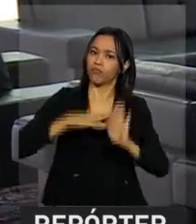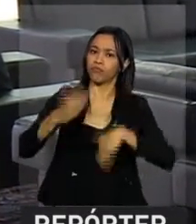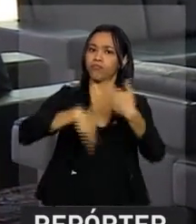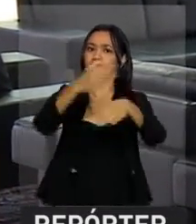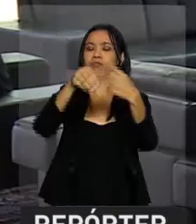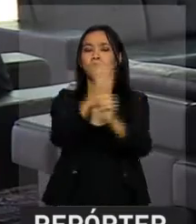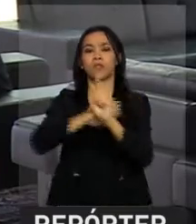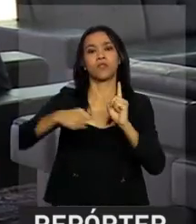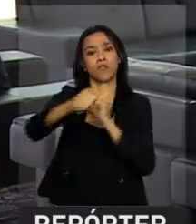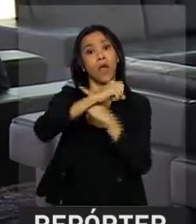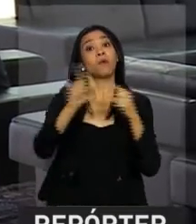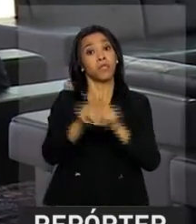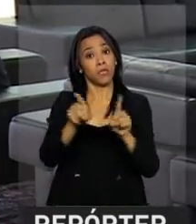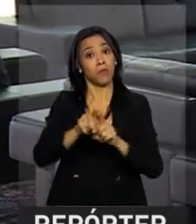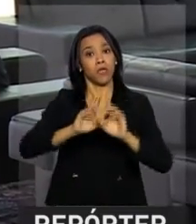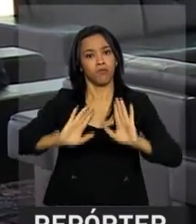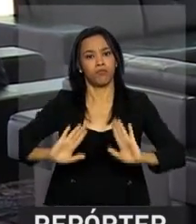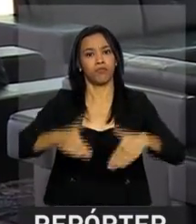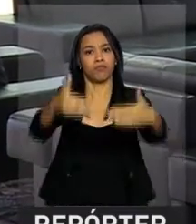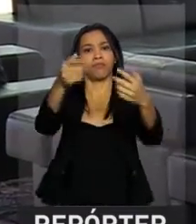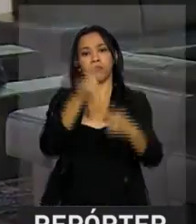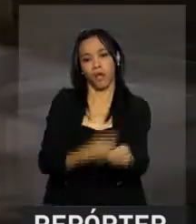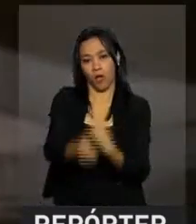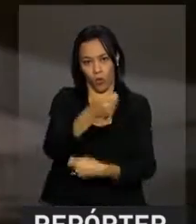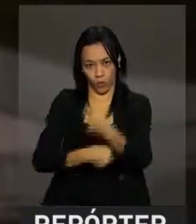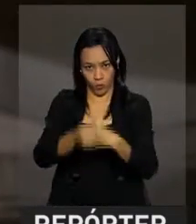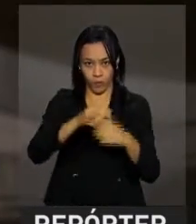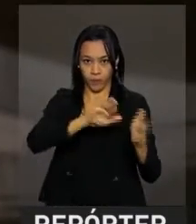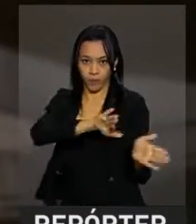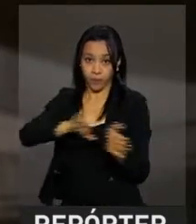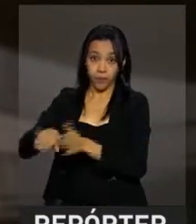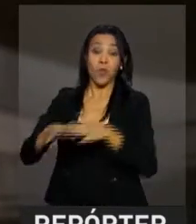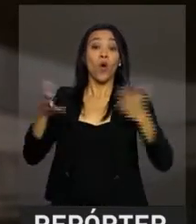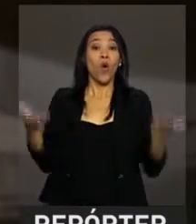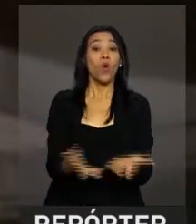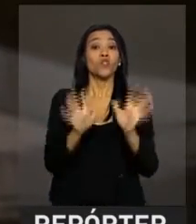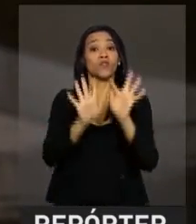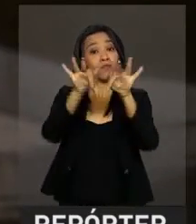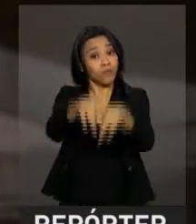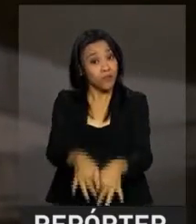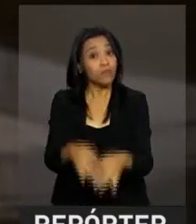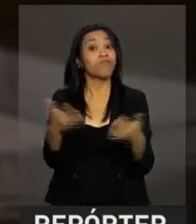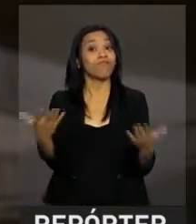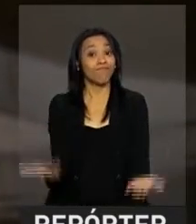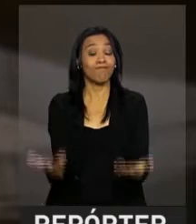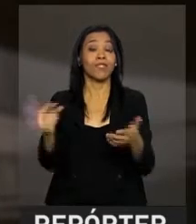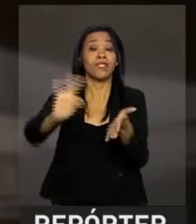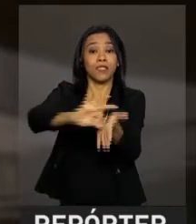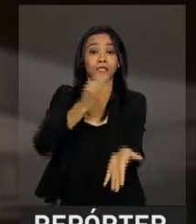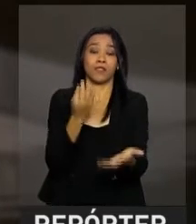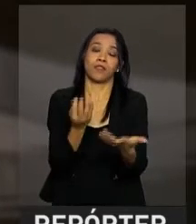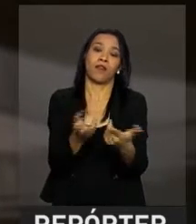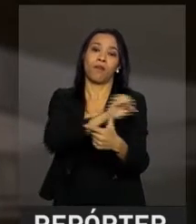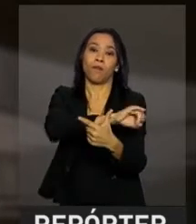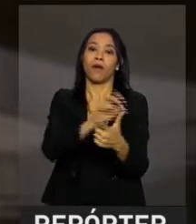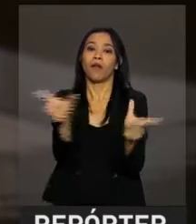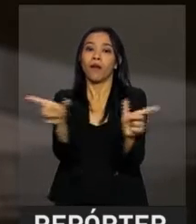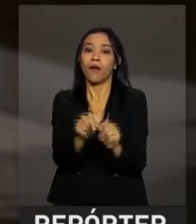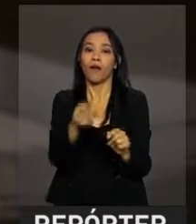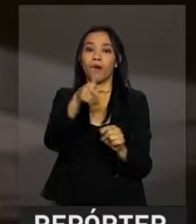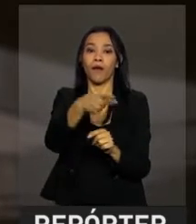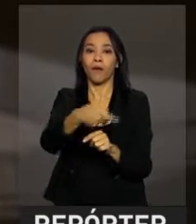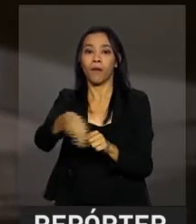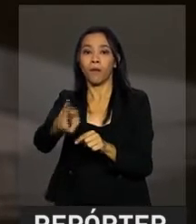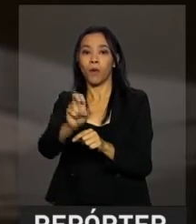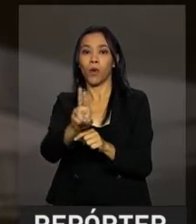eo crescimento econômico do país e terminam hoje as inscrições para o programa universidade para todos